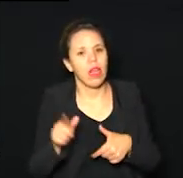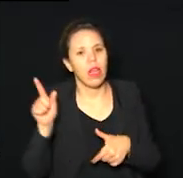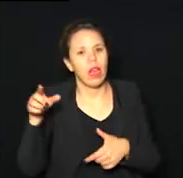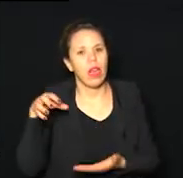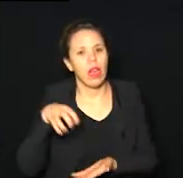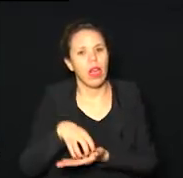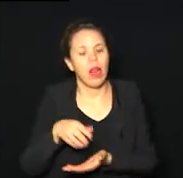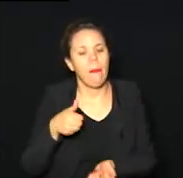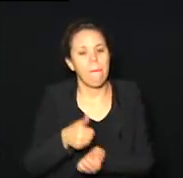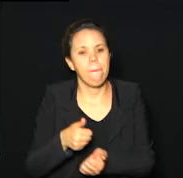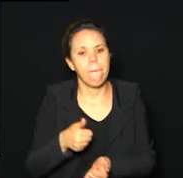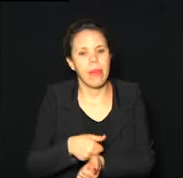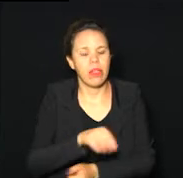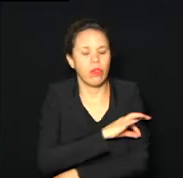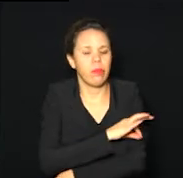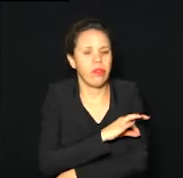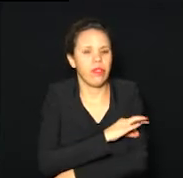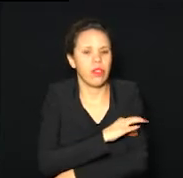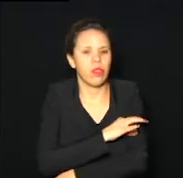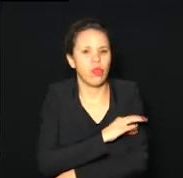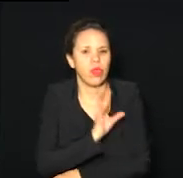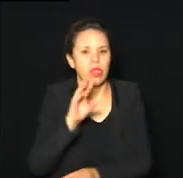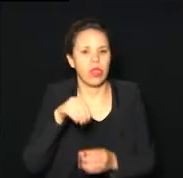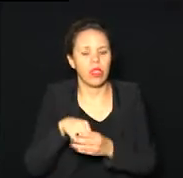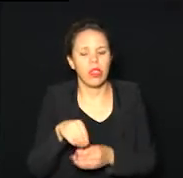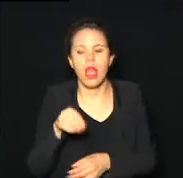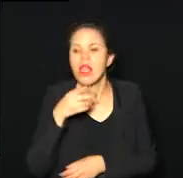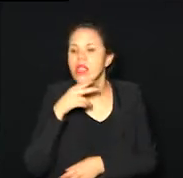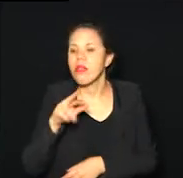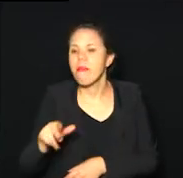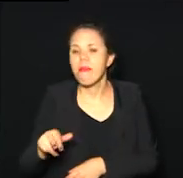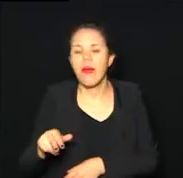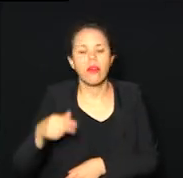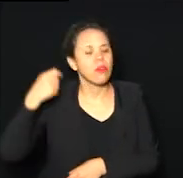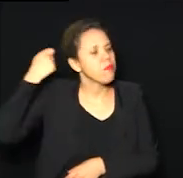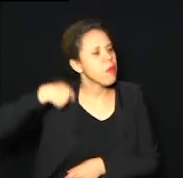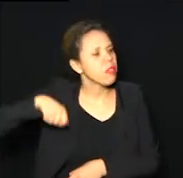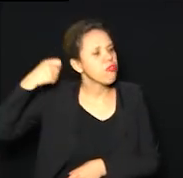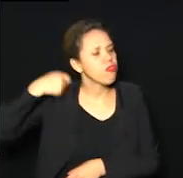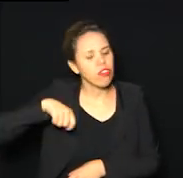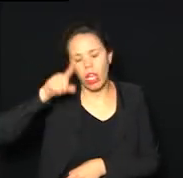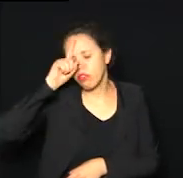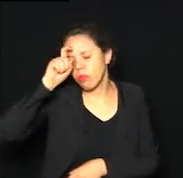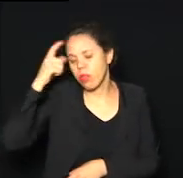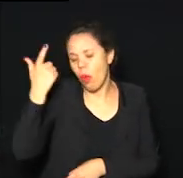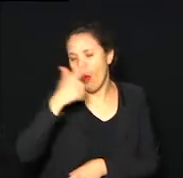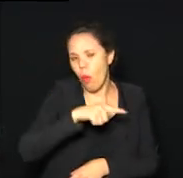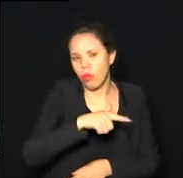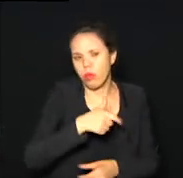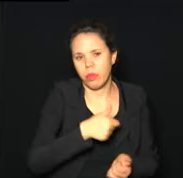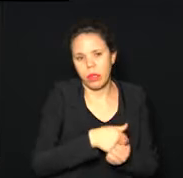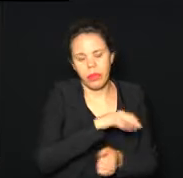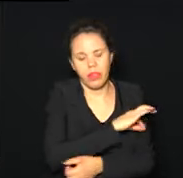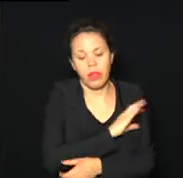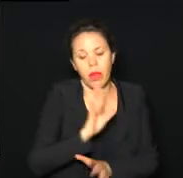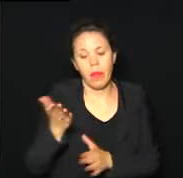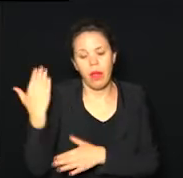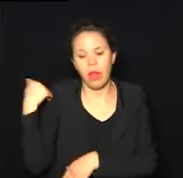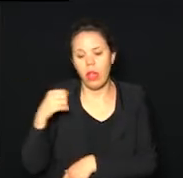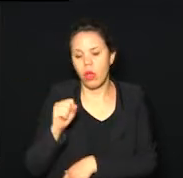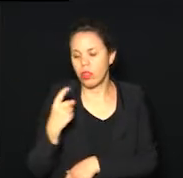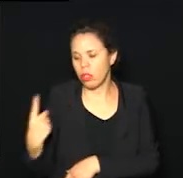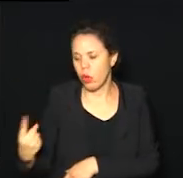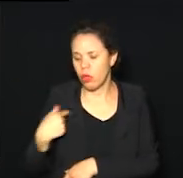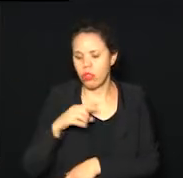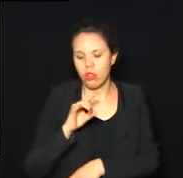perto da prefeitura, e isso em 1981, mas como estava a greve, eu só assumi em 82,